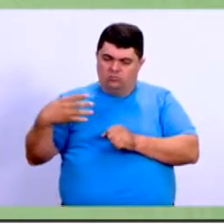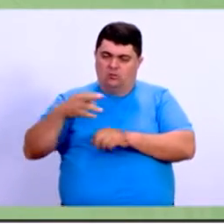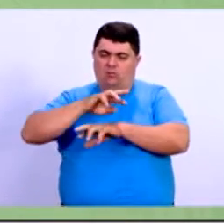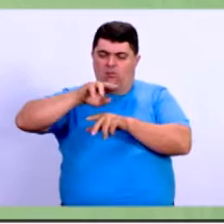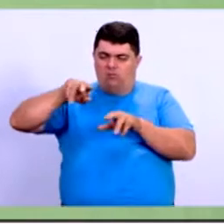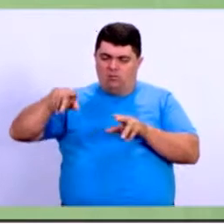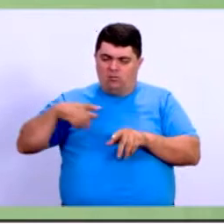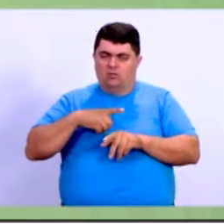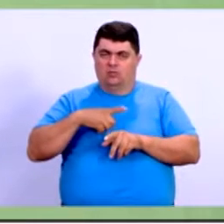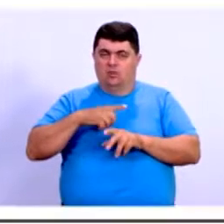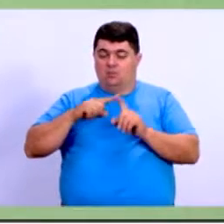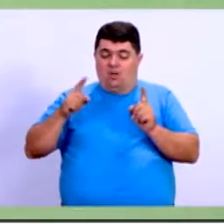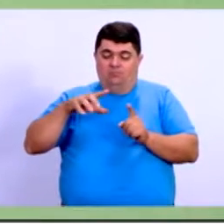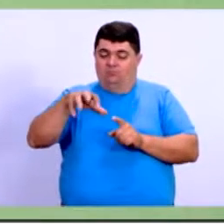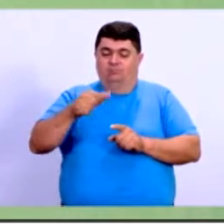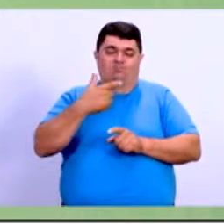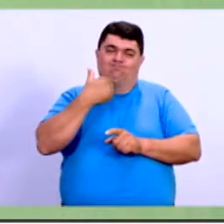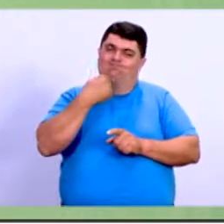gerenciador.